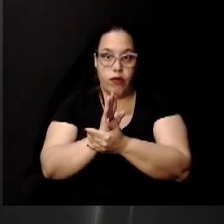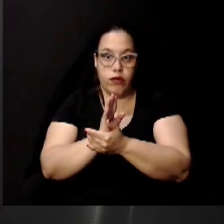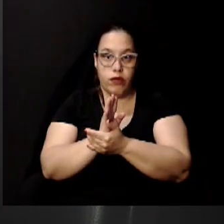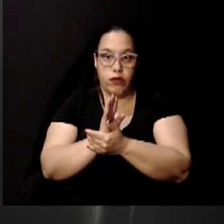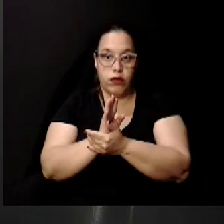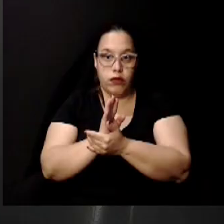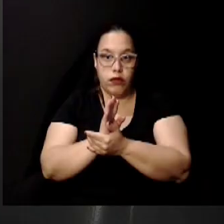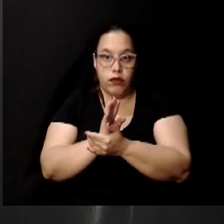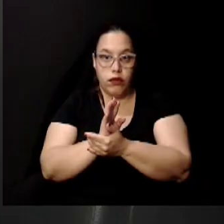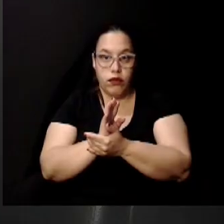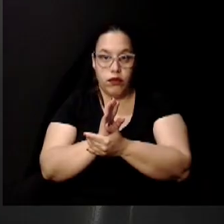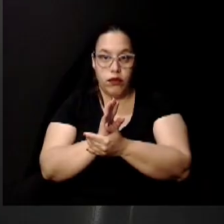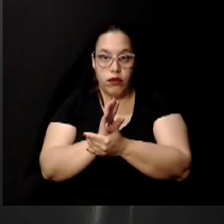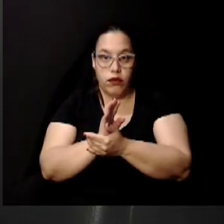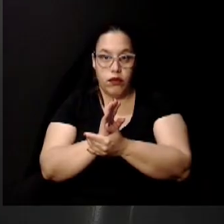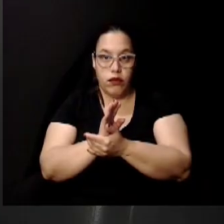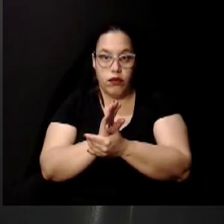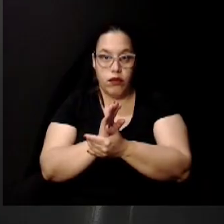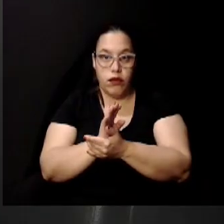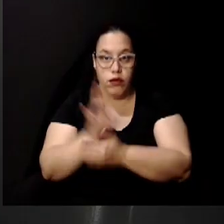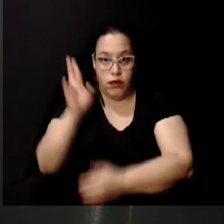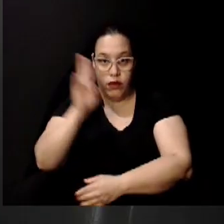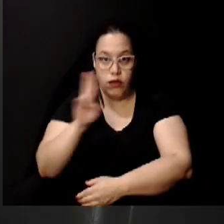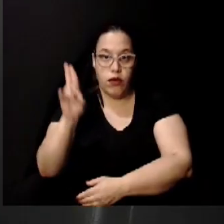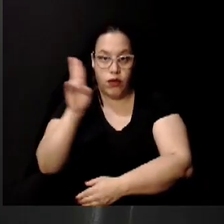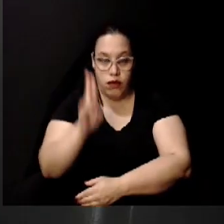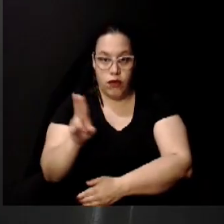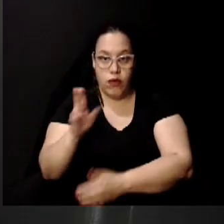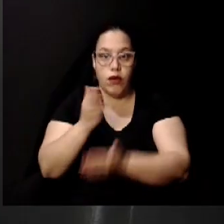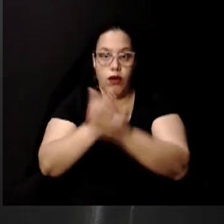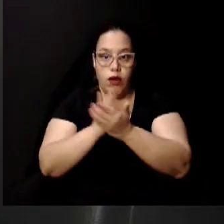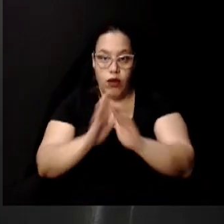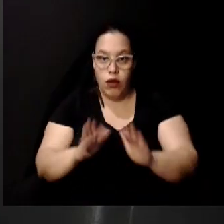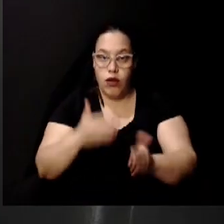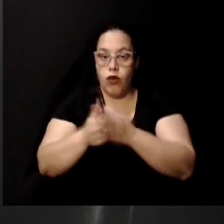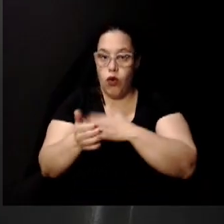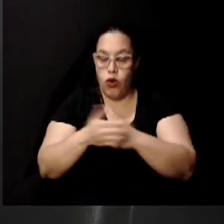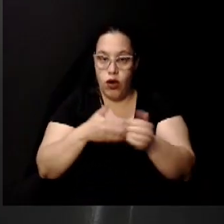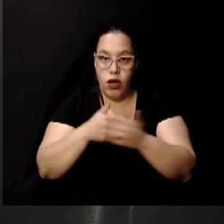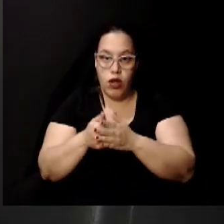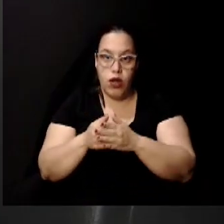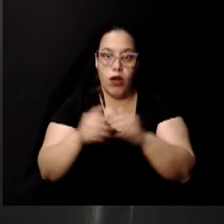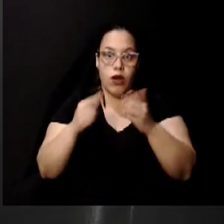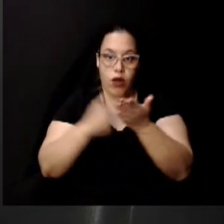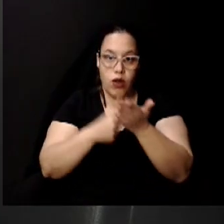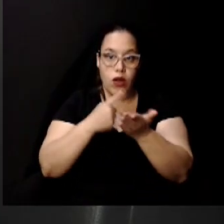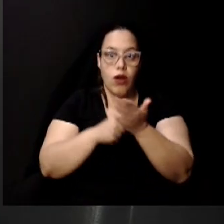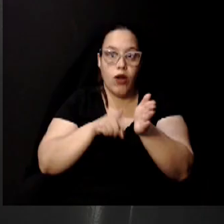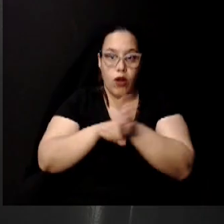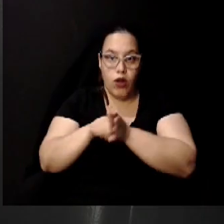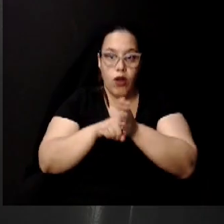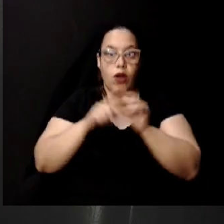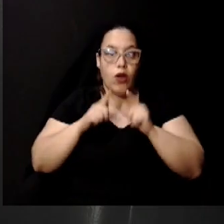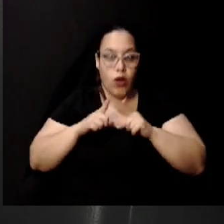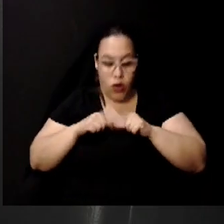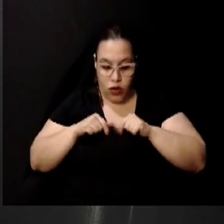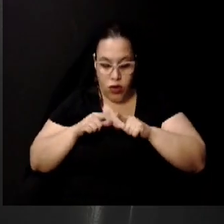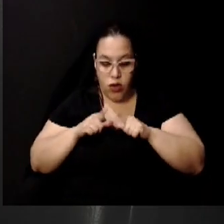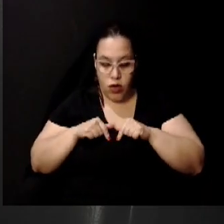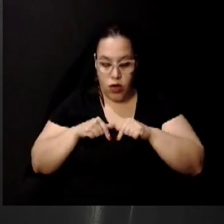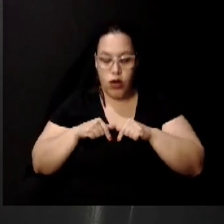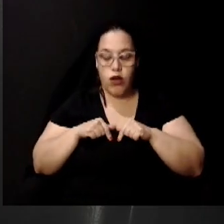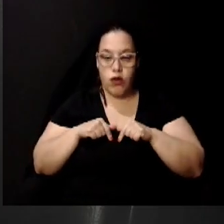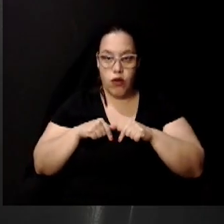no Conselho Universitário que encerraria qualquer tipo de acordo de pesquisa com Israel, né,